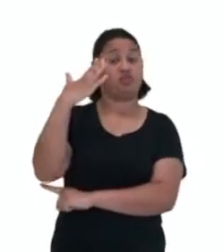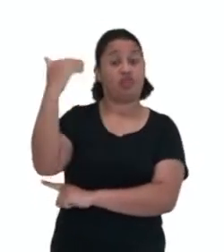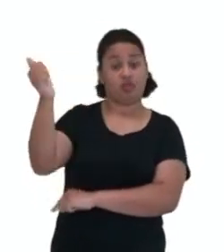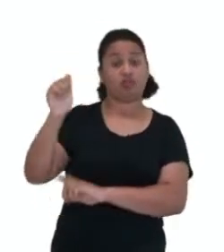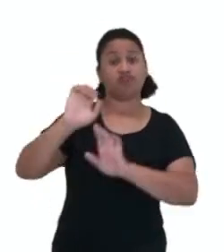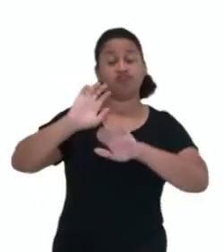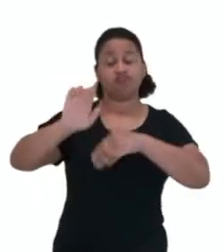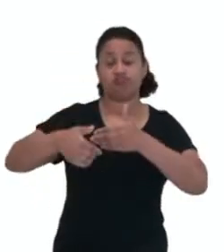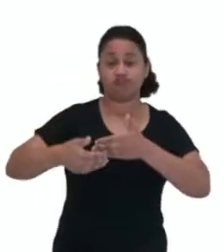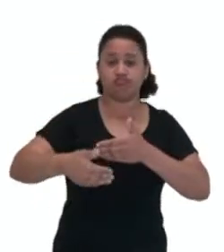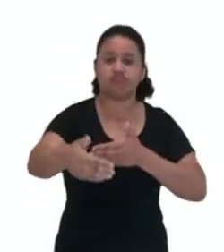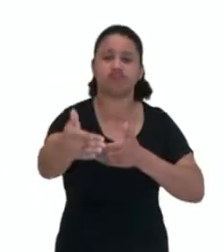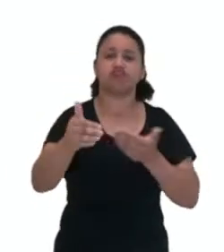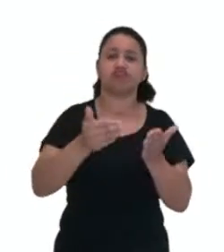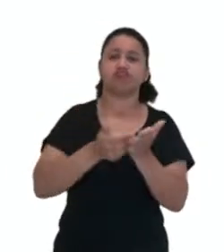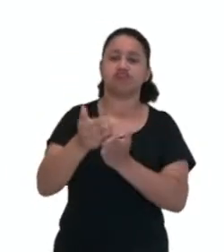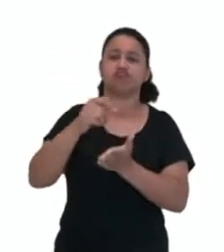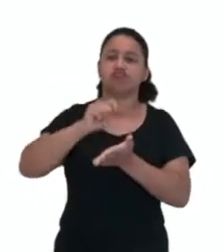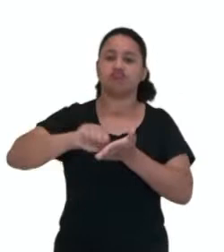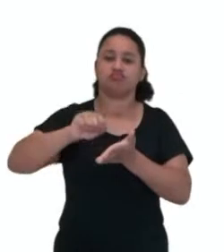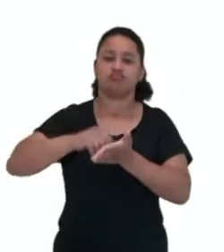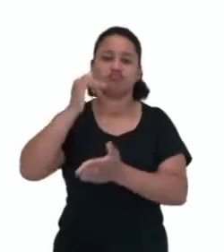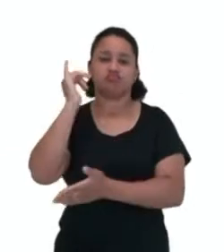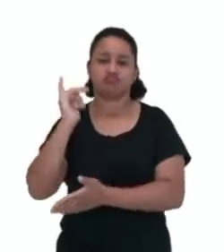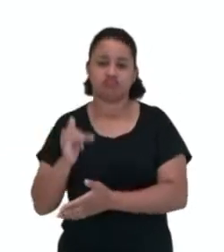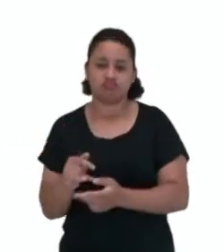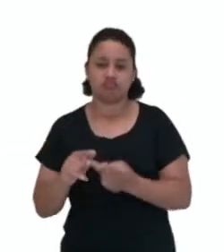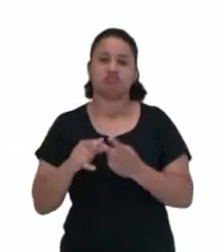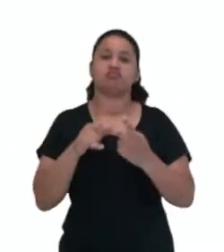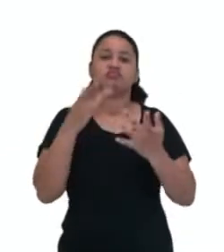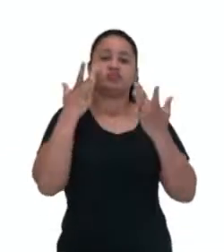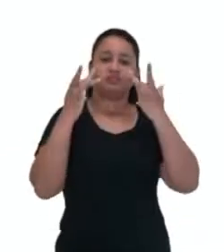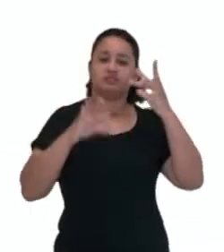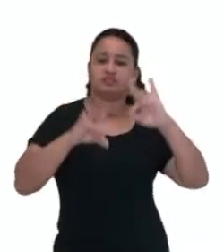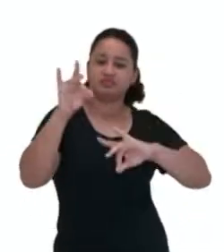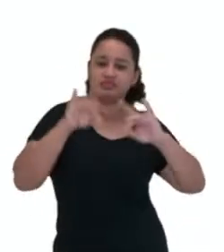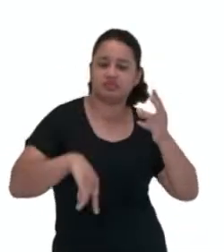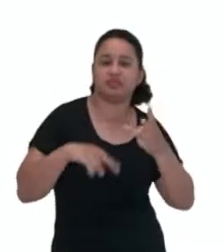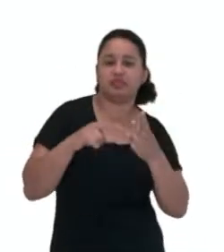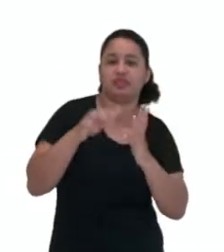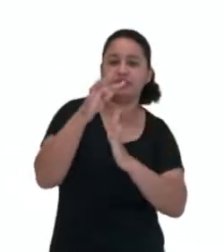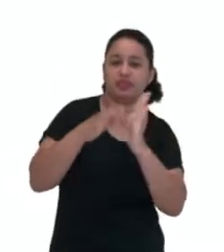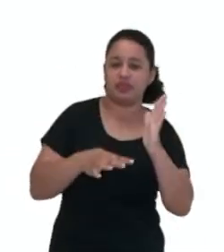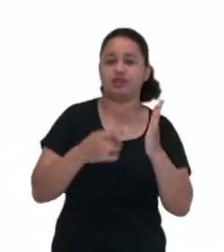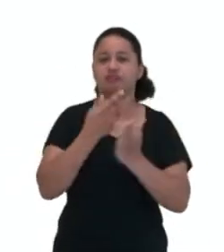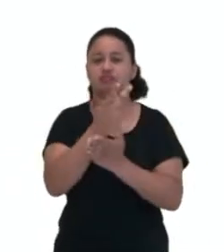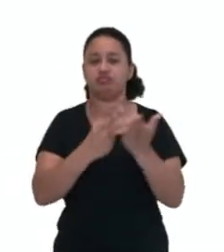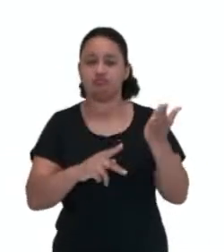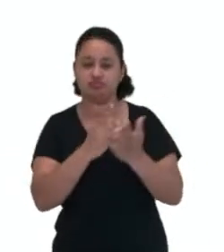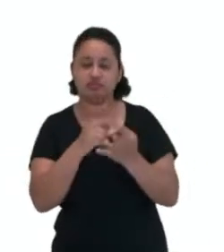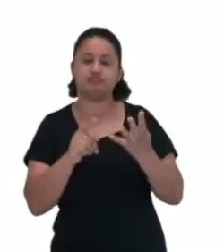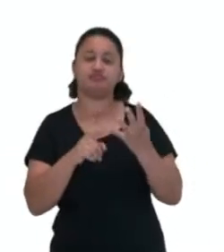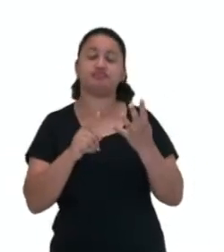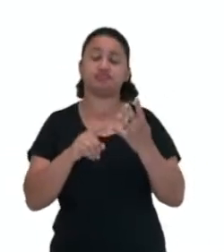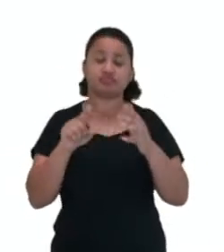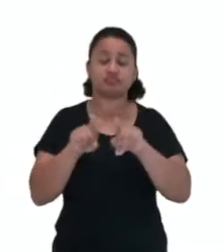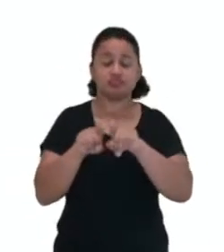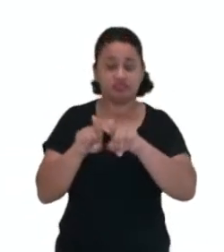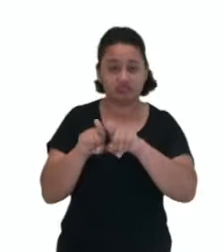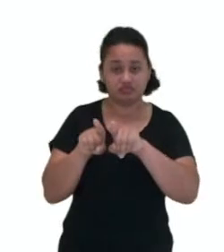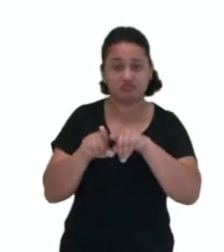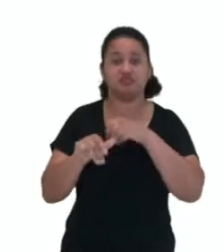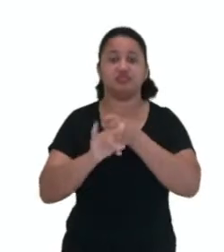Alencar passou a escrever romance, peças teatrais, poesias, crônicas e ensaios